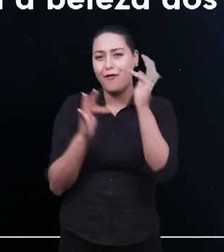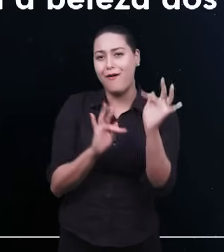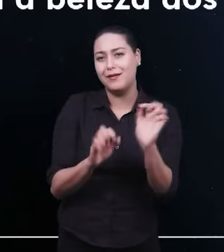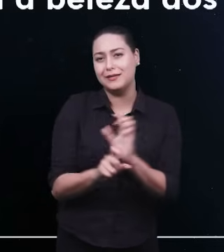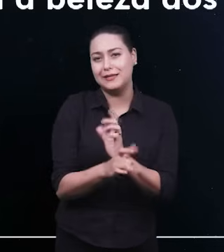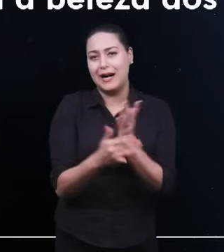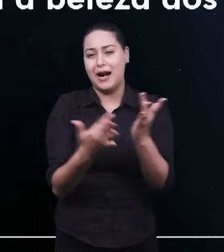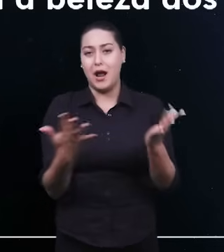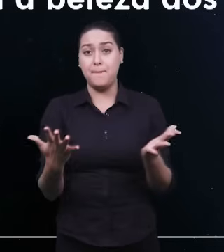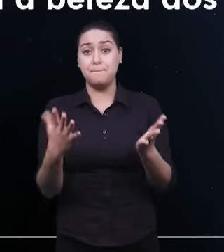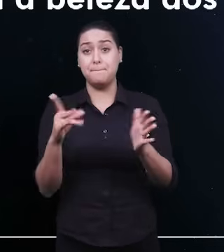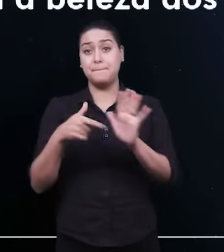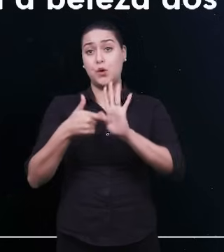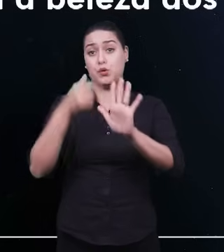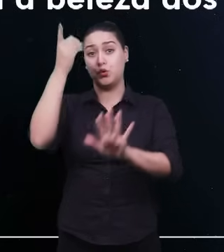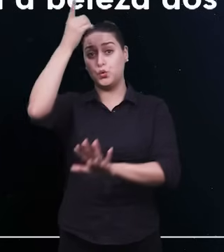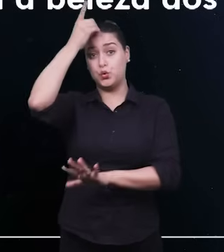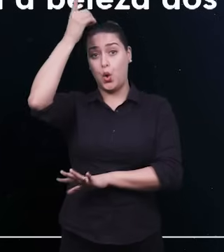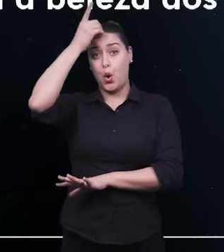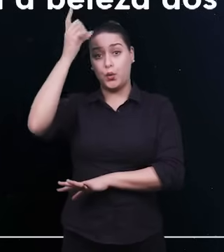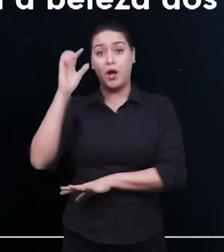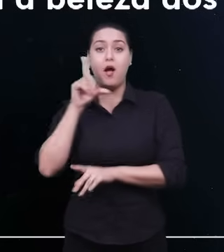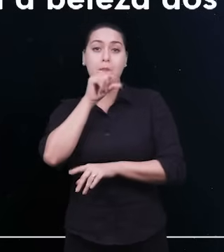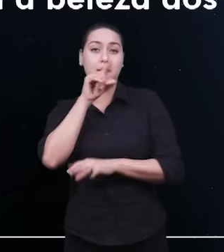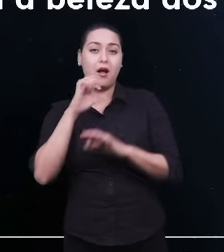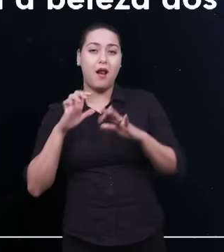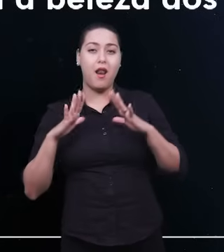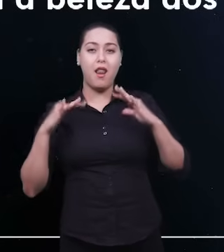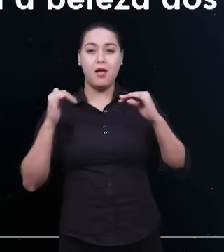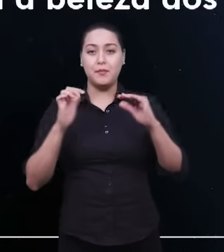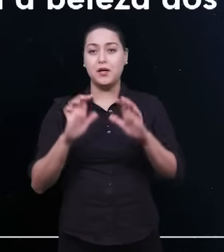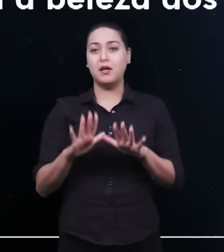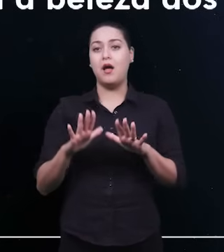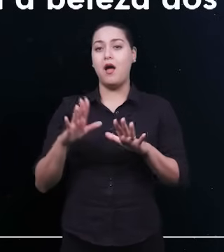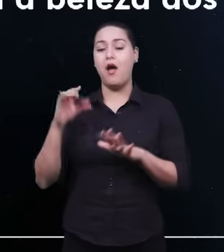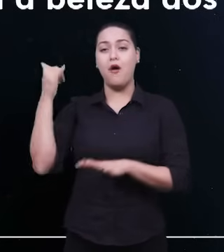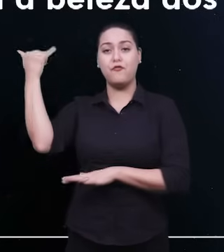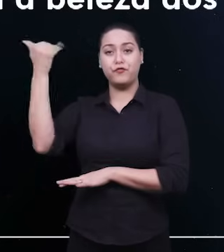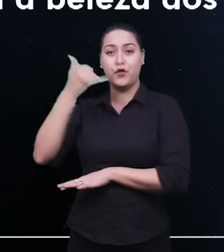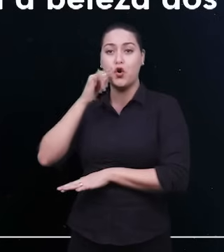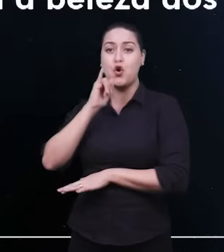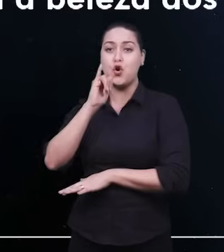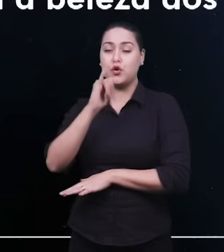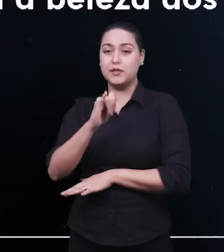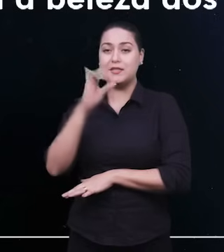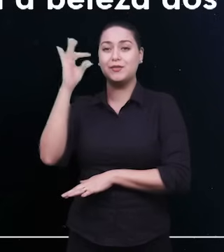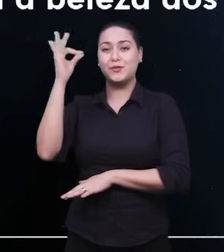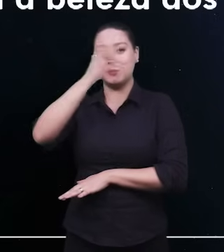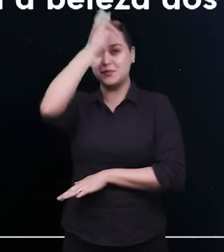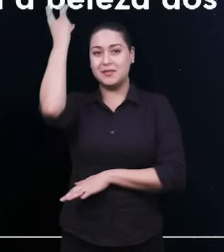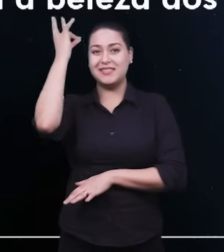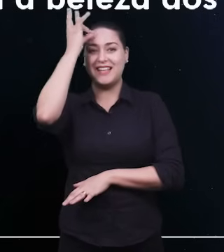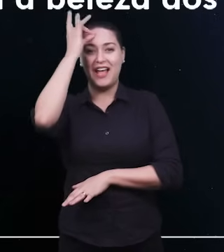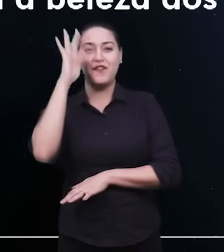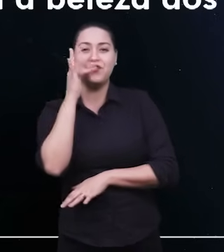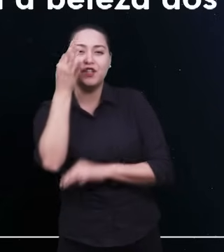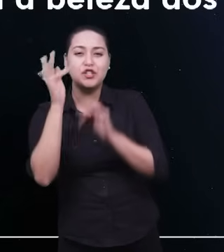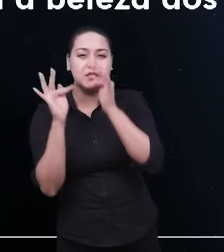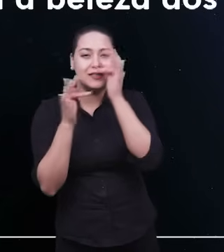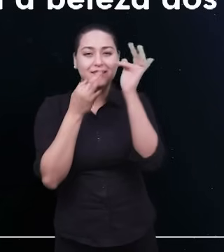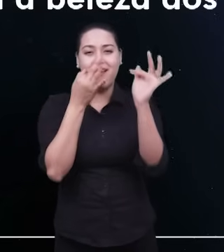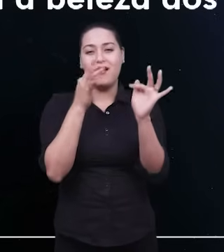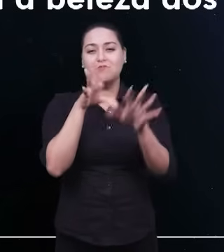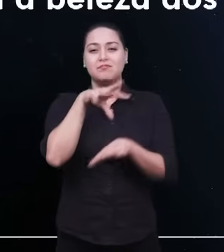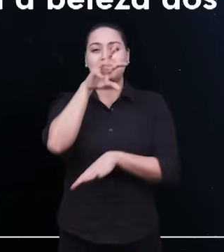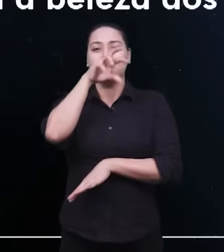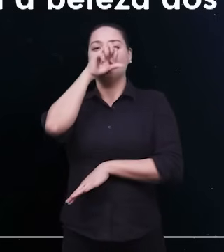espirituais. A voz da rola ouve-se em nossa terra, a voz do Espírito Santo. As vides em flor exalam o seu aroma,